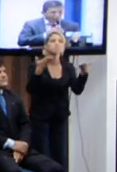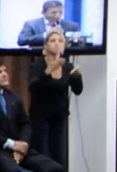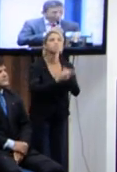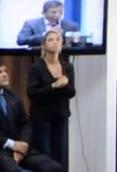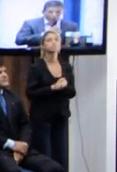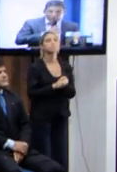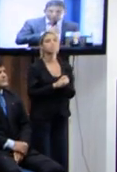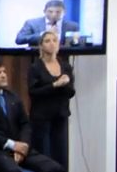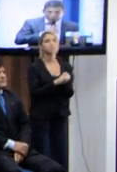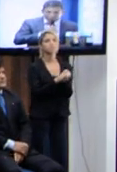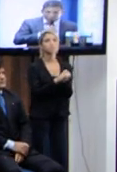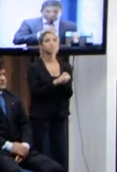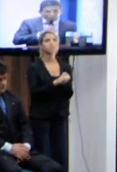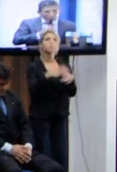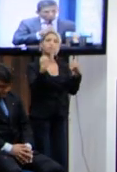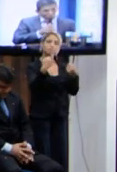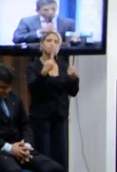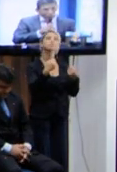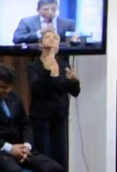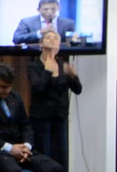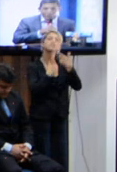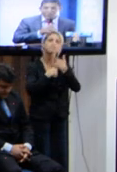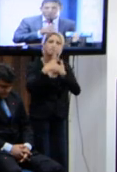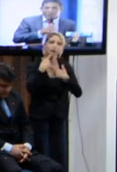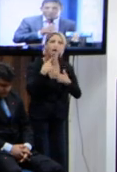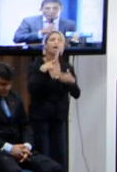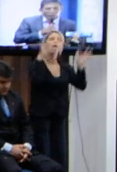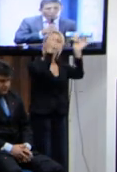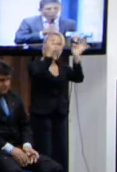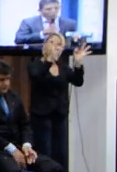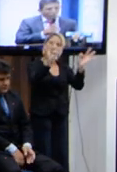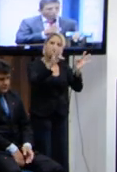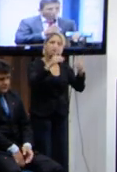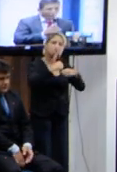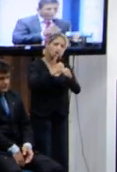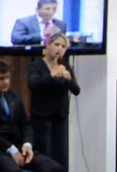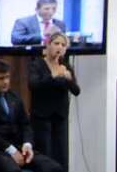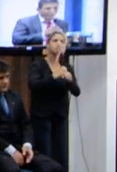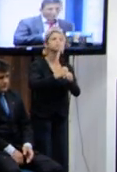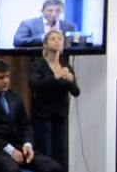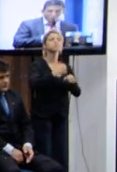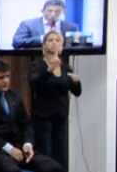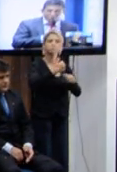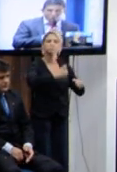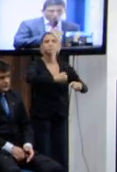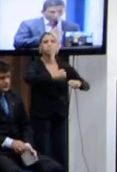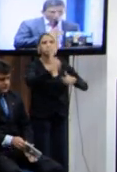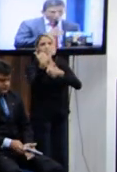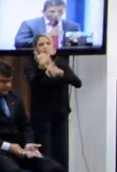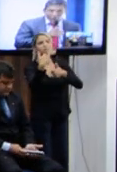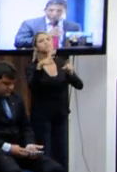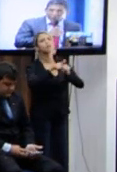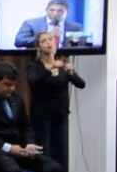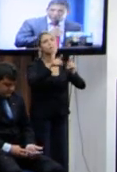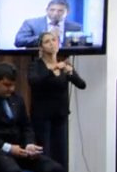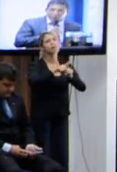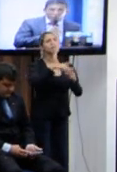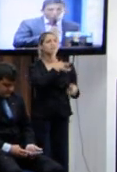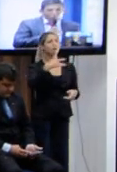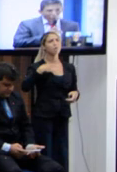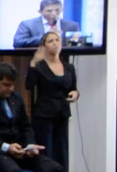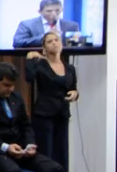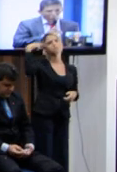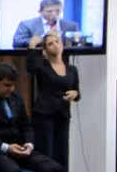de começar. Desejar uma feliz ano novo a todos. Posso ser um homem de muita paz, saúde, vitórias e